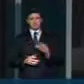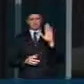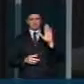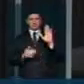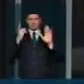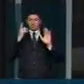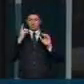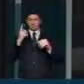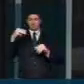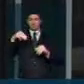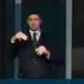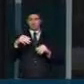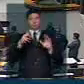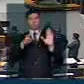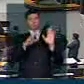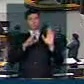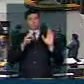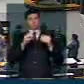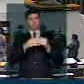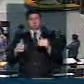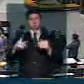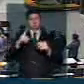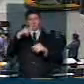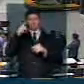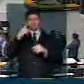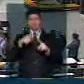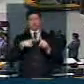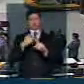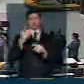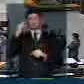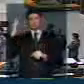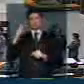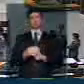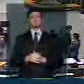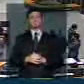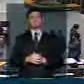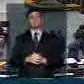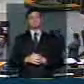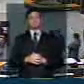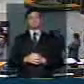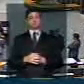para prorrogar a sessão. Aqui está prorrogada a sessão por mais uma hora. Muito obrigado.